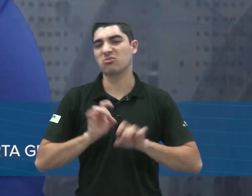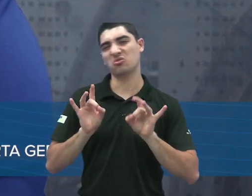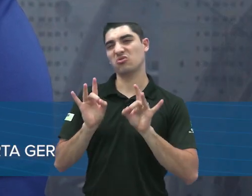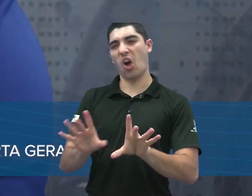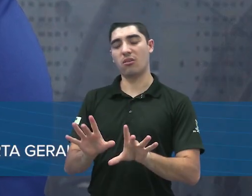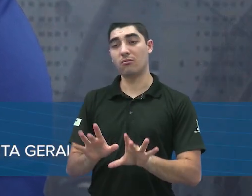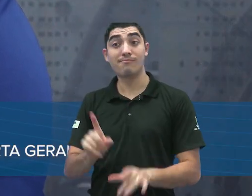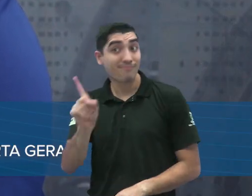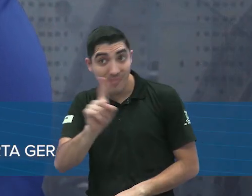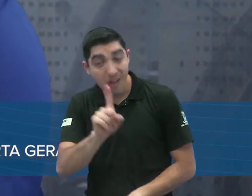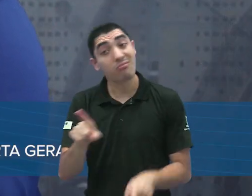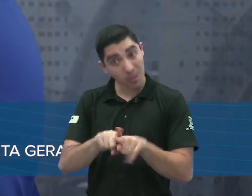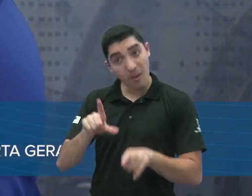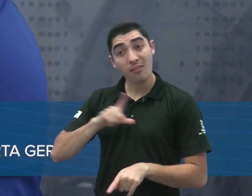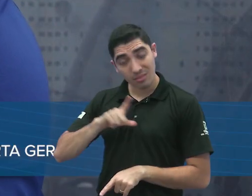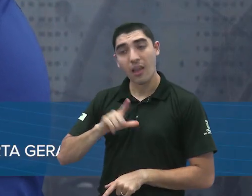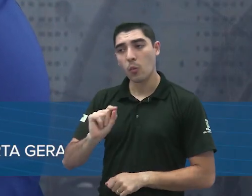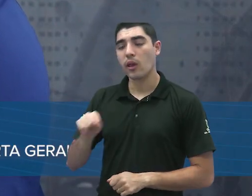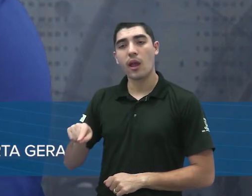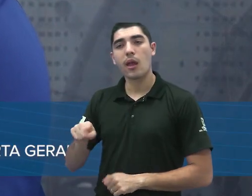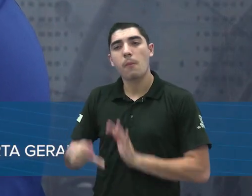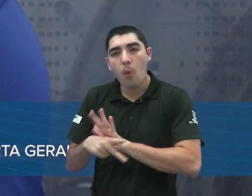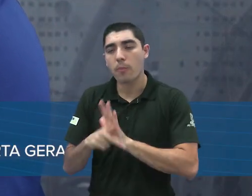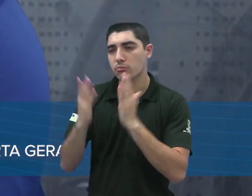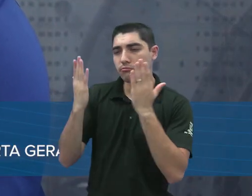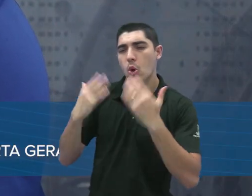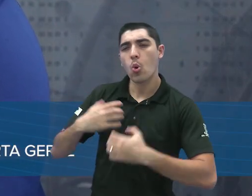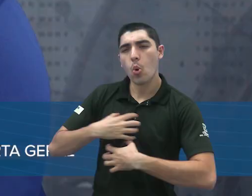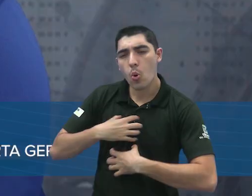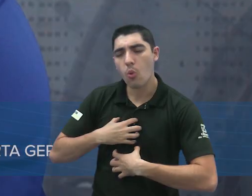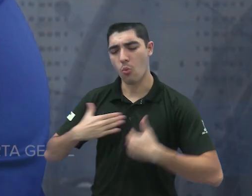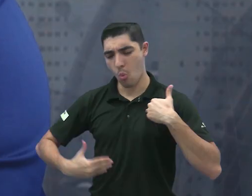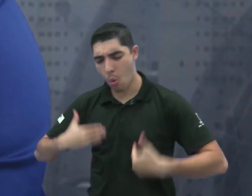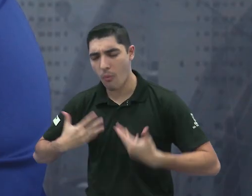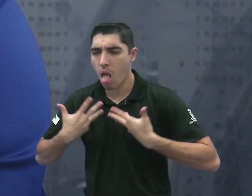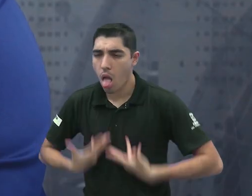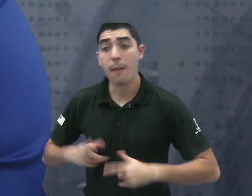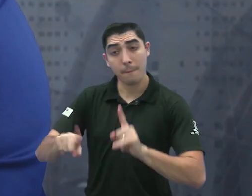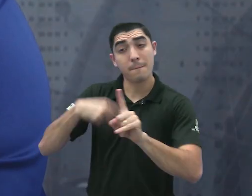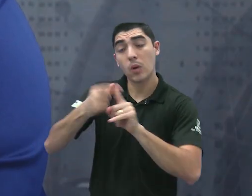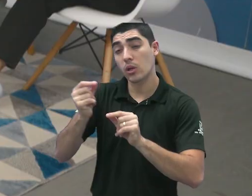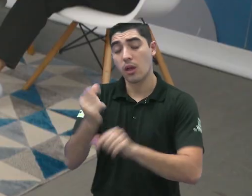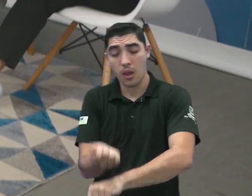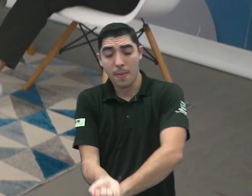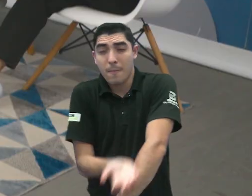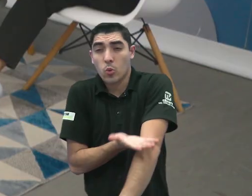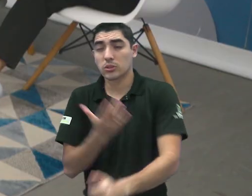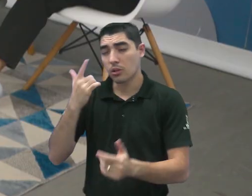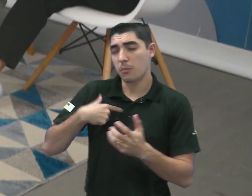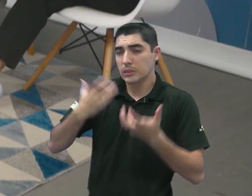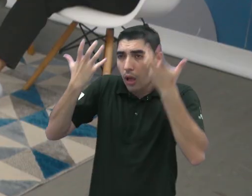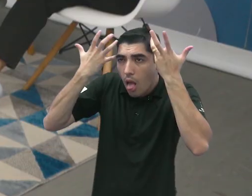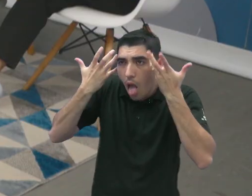esse risco que a gente coloca, que é o esgotamento, né? Físico e emocional do trabalhador. Com certeza, né? Ô,